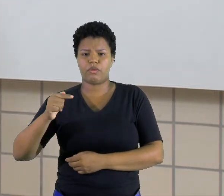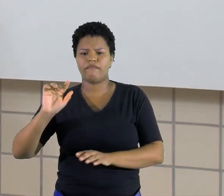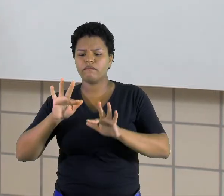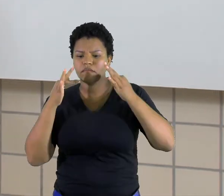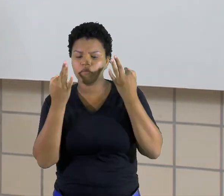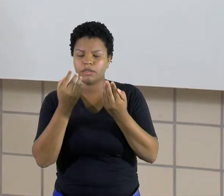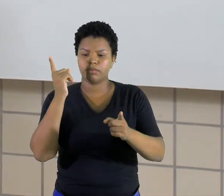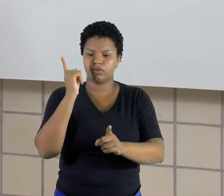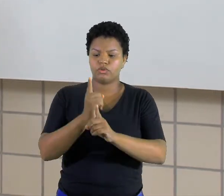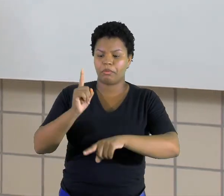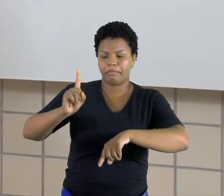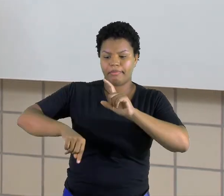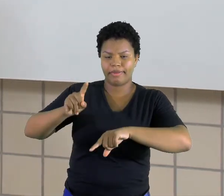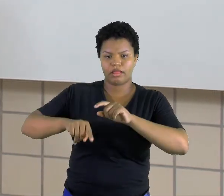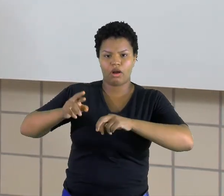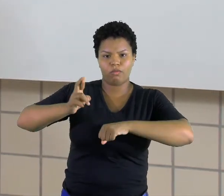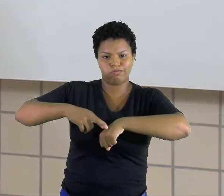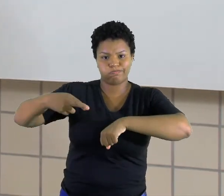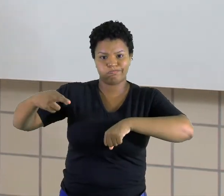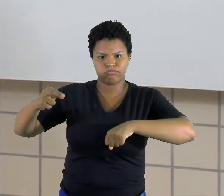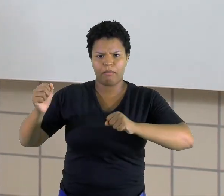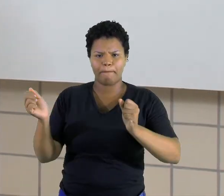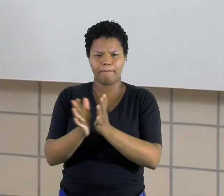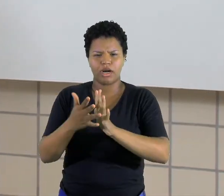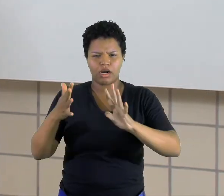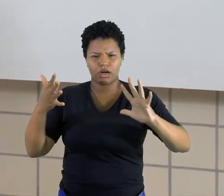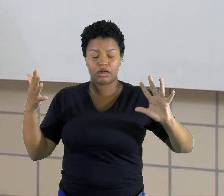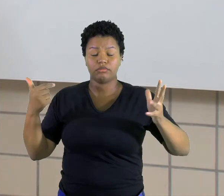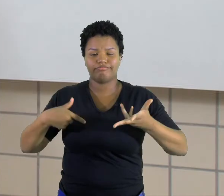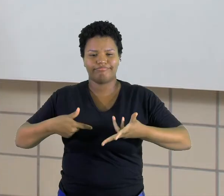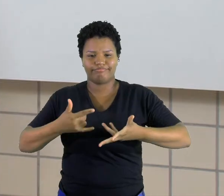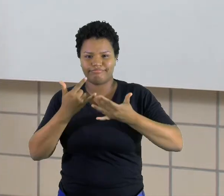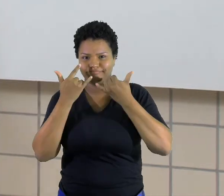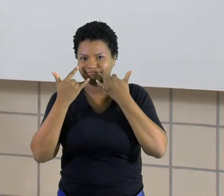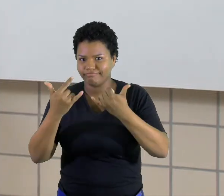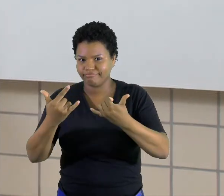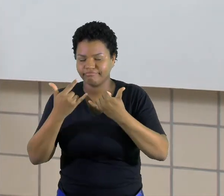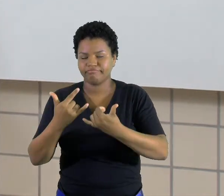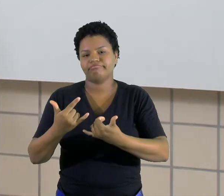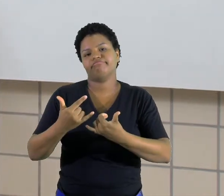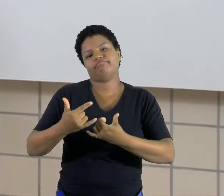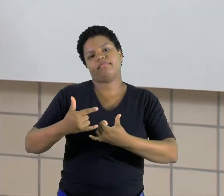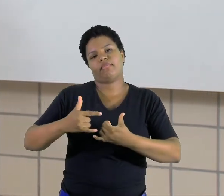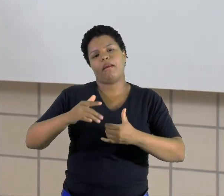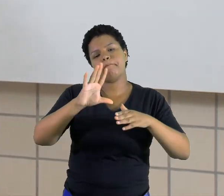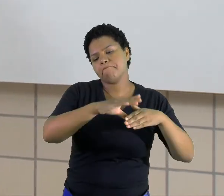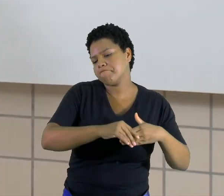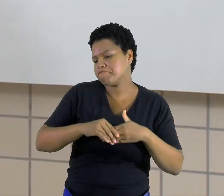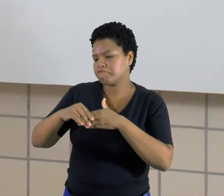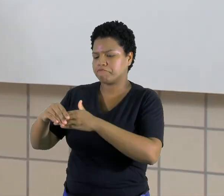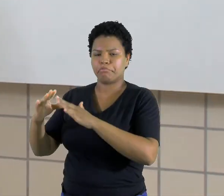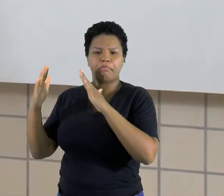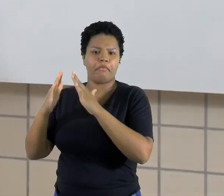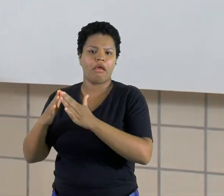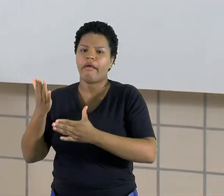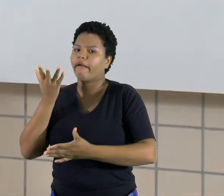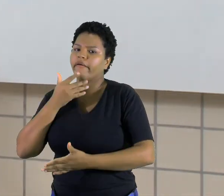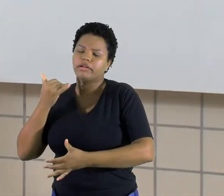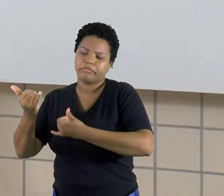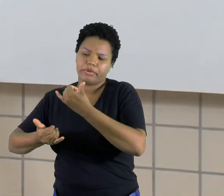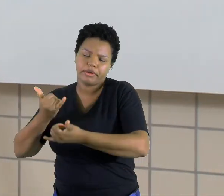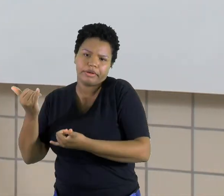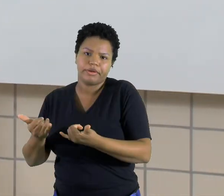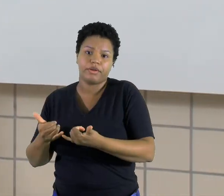um material radioativo, ele é brilhoso, né, atraente aos olhos, e levou para casa, as crianças brincaram e ali eles